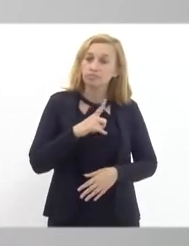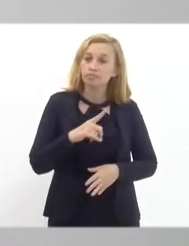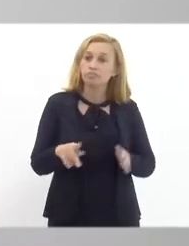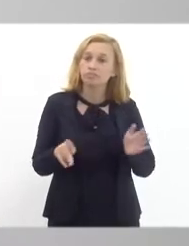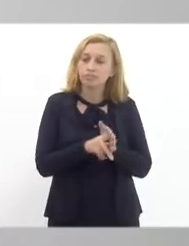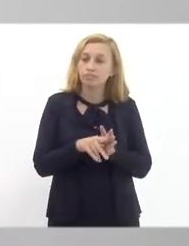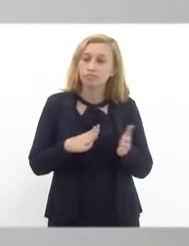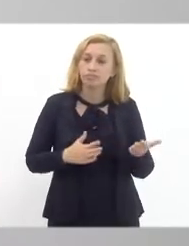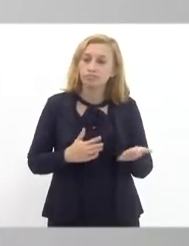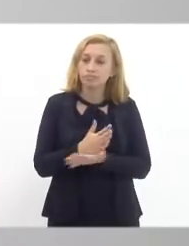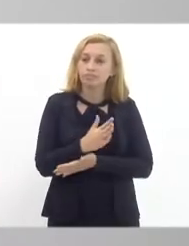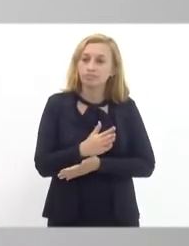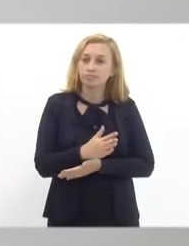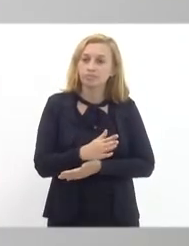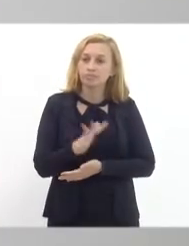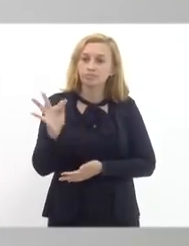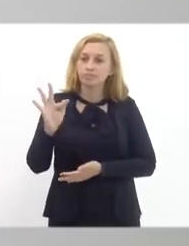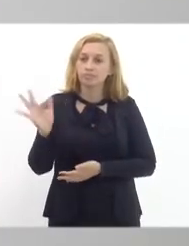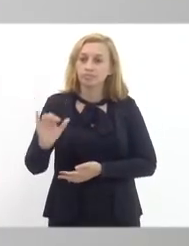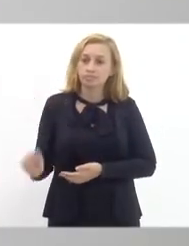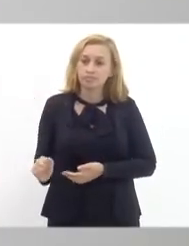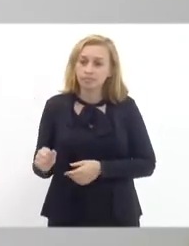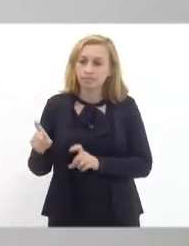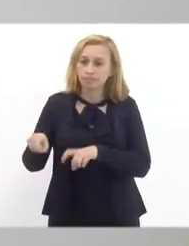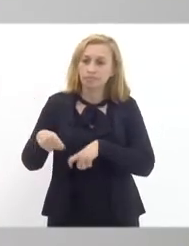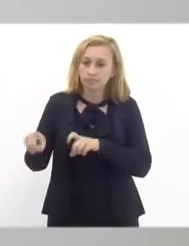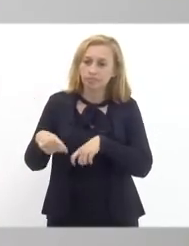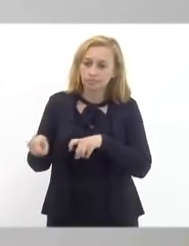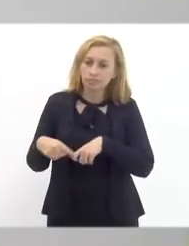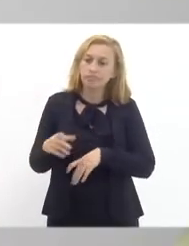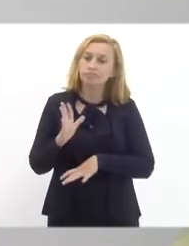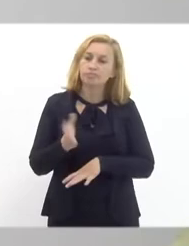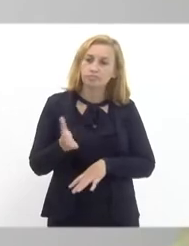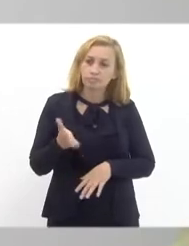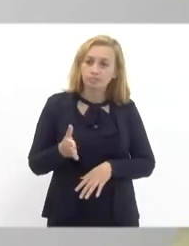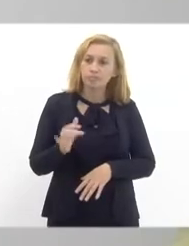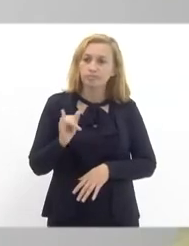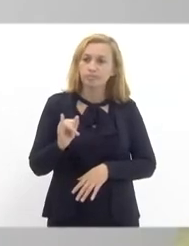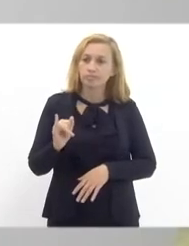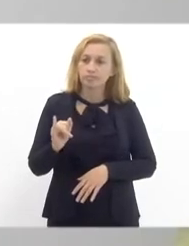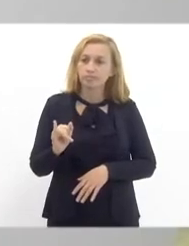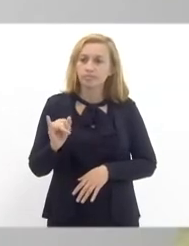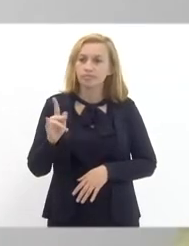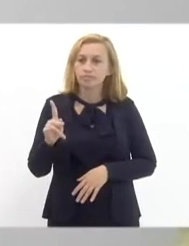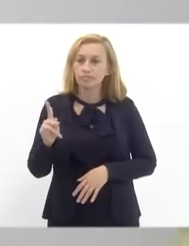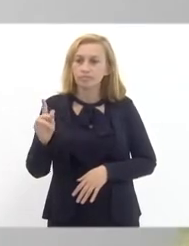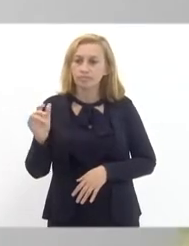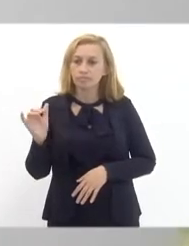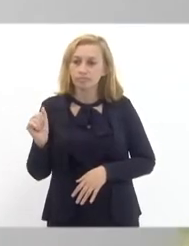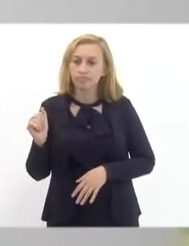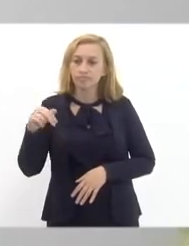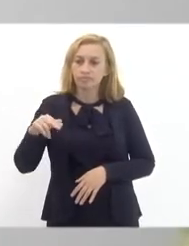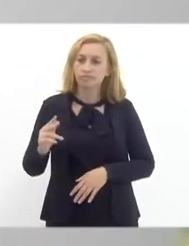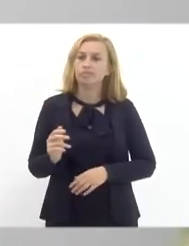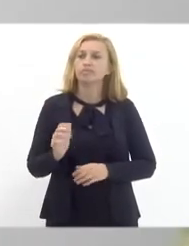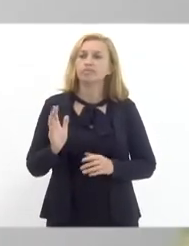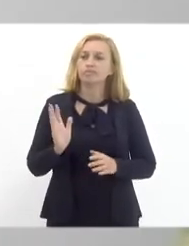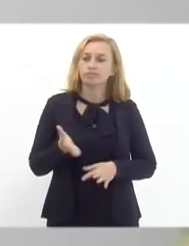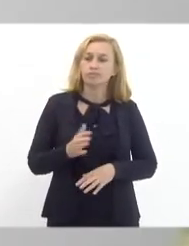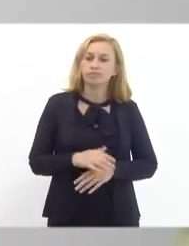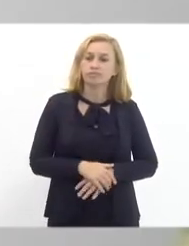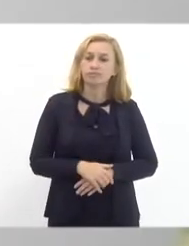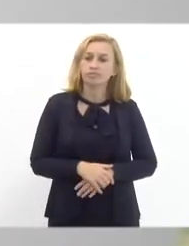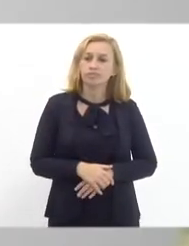projeto aprovado para a sede da fazenda. O IFAM já analisou um projeto para a sede e para a capela. Tá? Foi a EMOP que fez. E